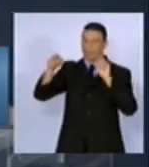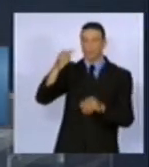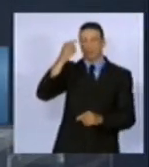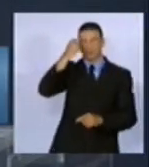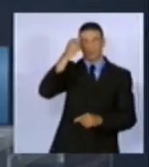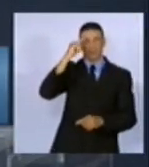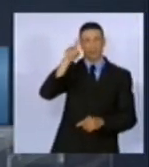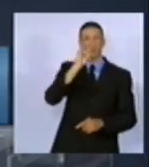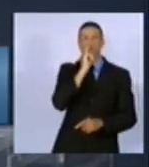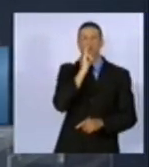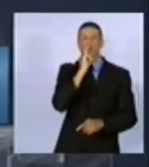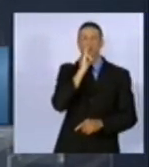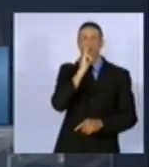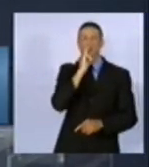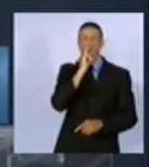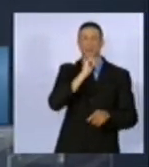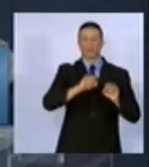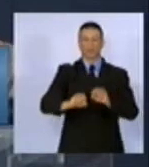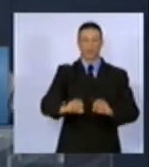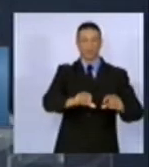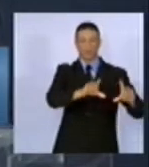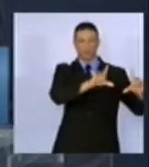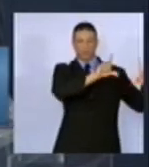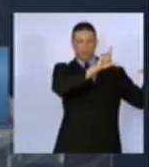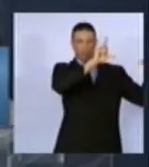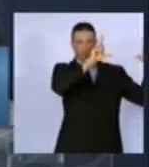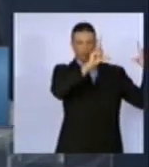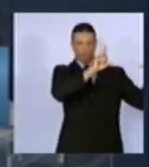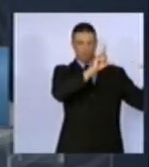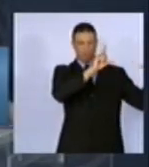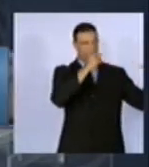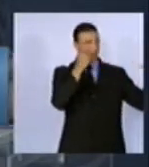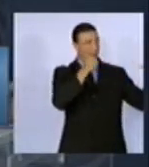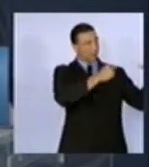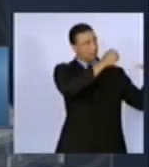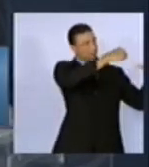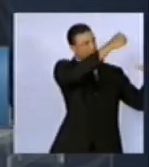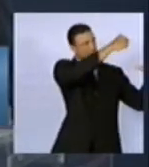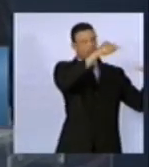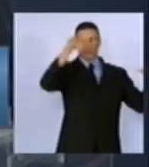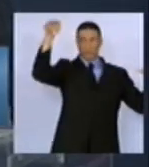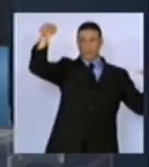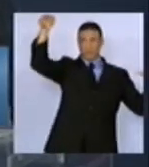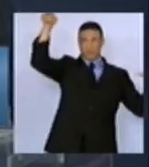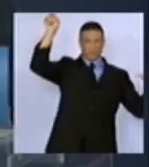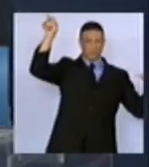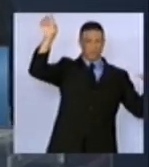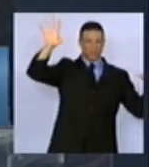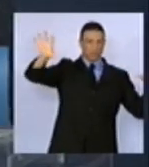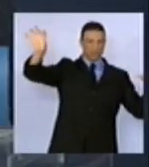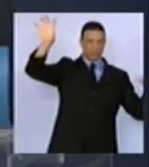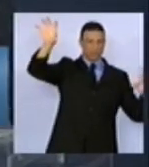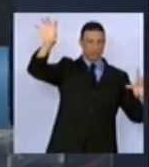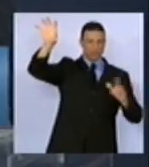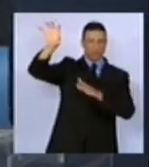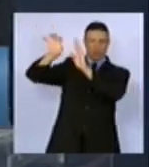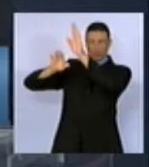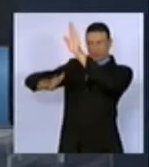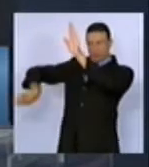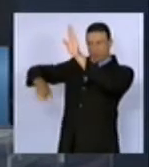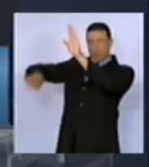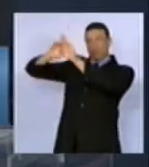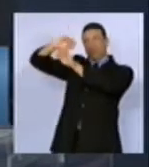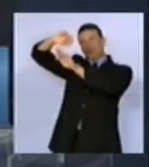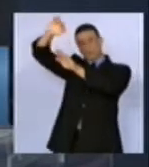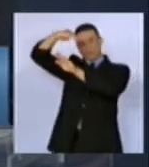onde a cana está está localizada em todo o Brasil na região Nordeste é a faixa Litorânea maior